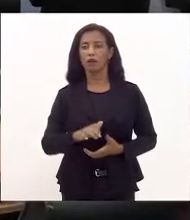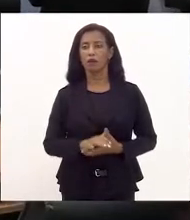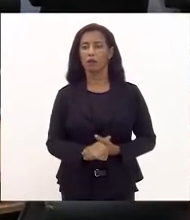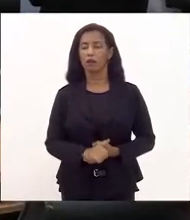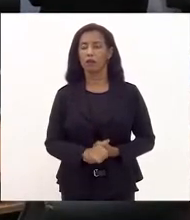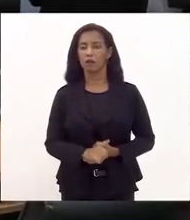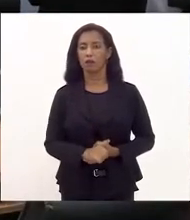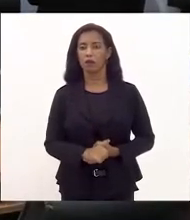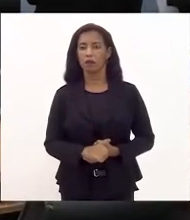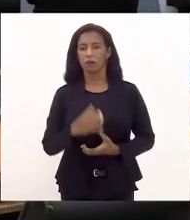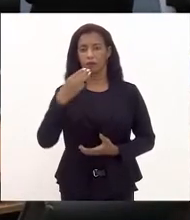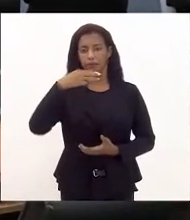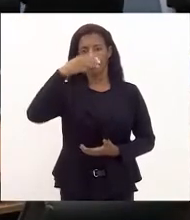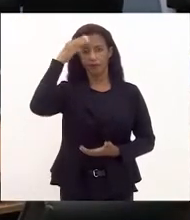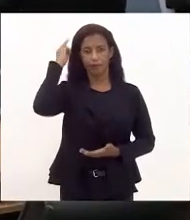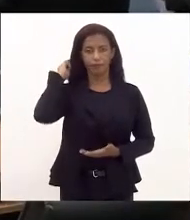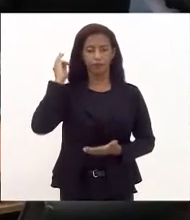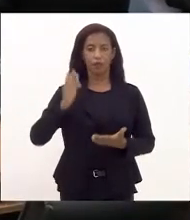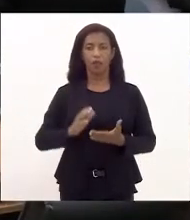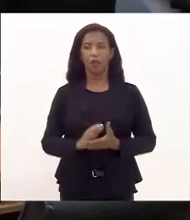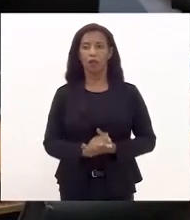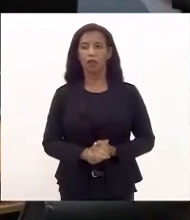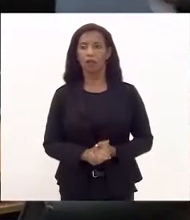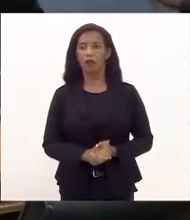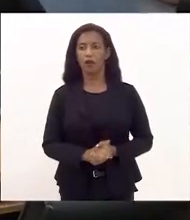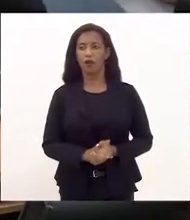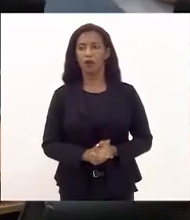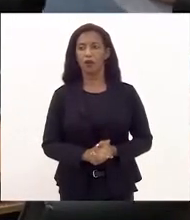Deputado Márcio Pacheco.